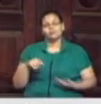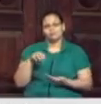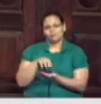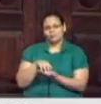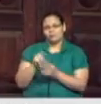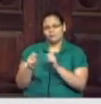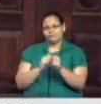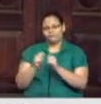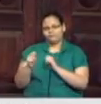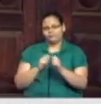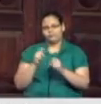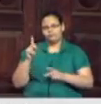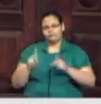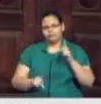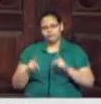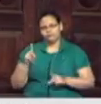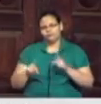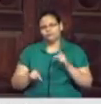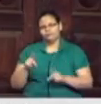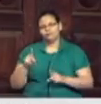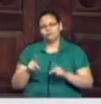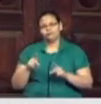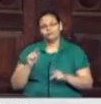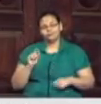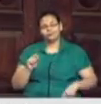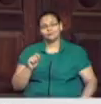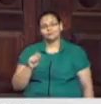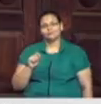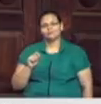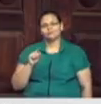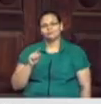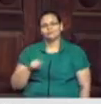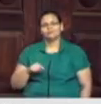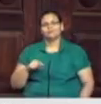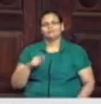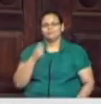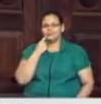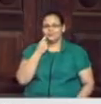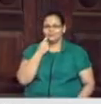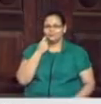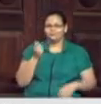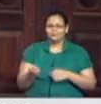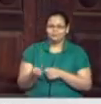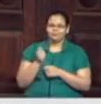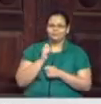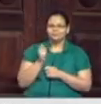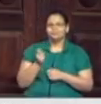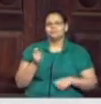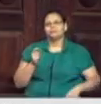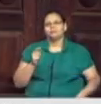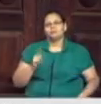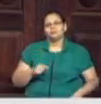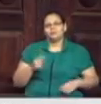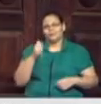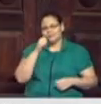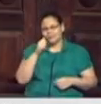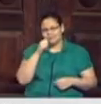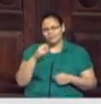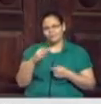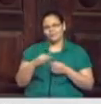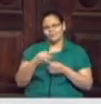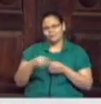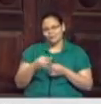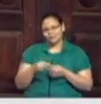economia popular, da economia que congrega pescadores artesanais, bordadeiras, catadores